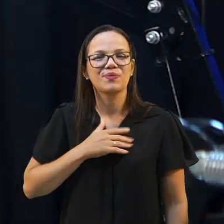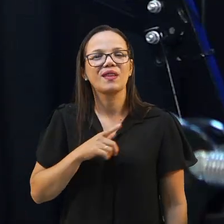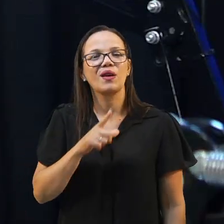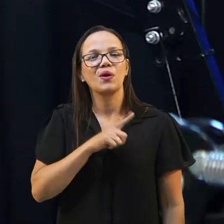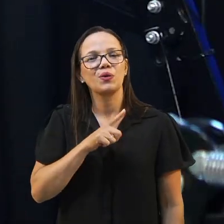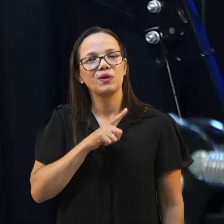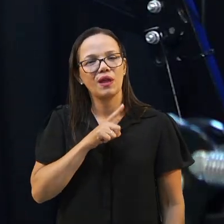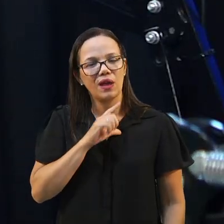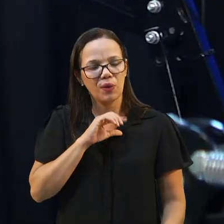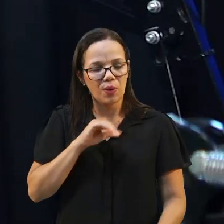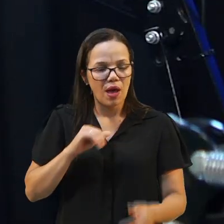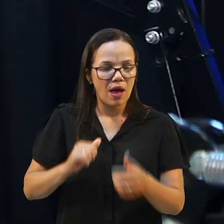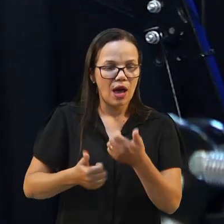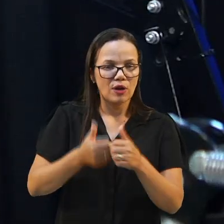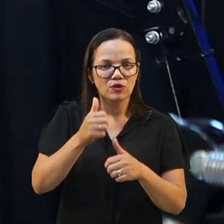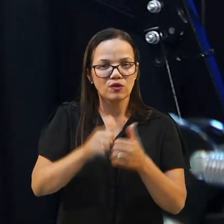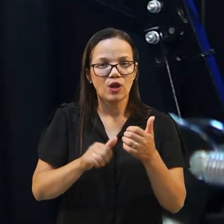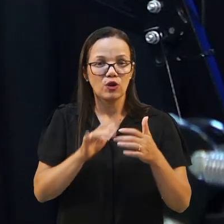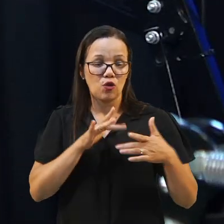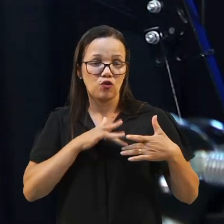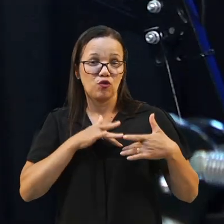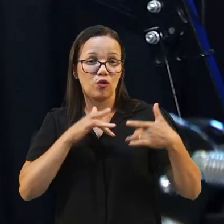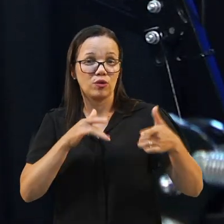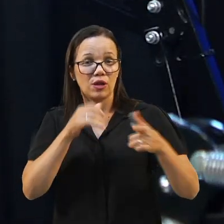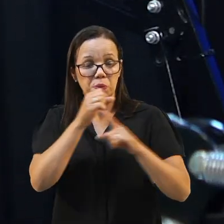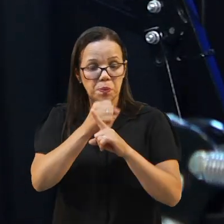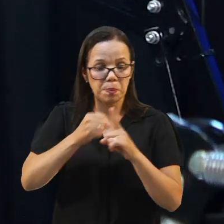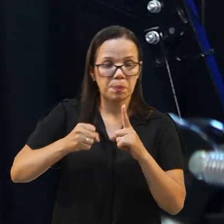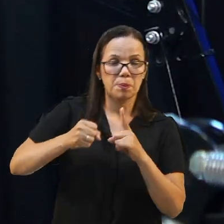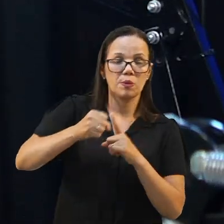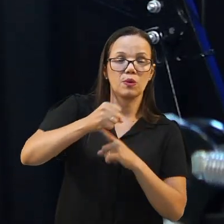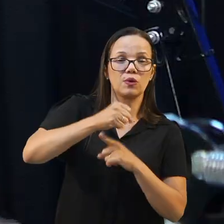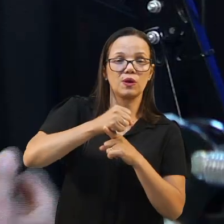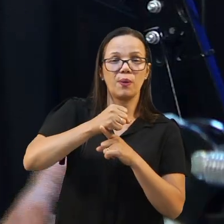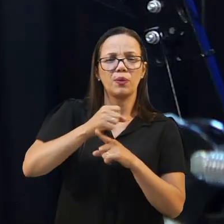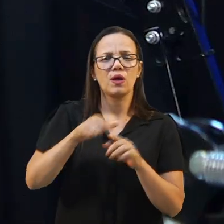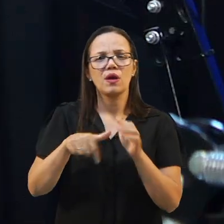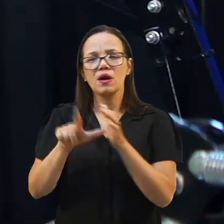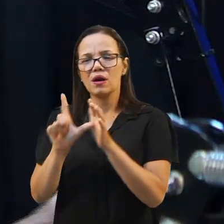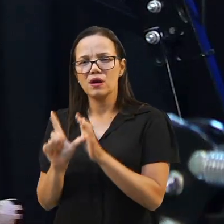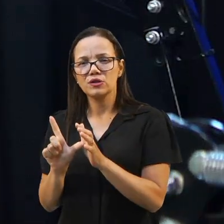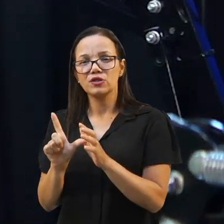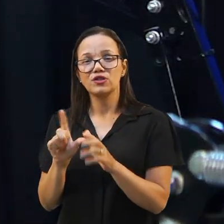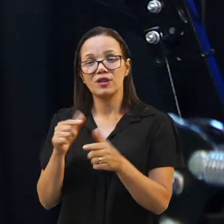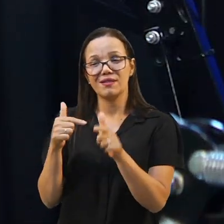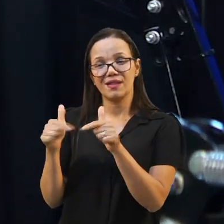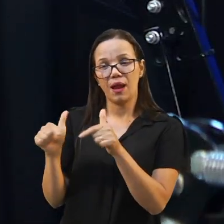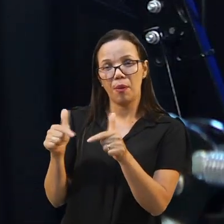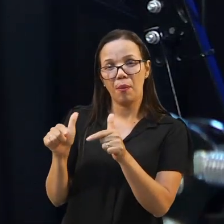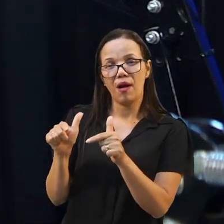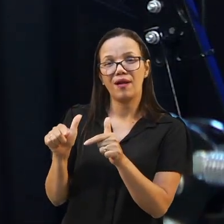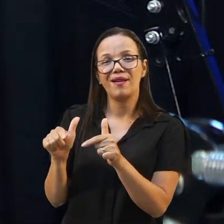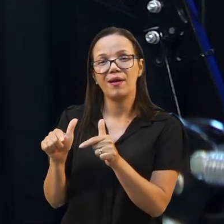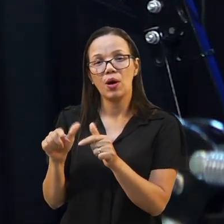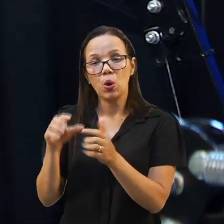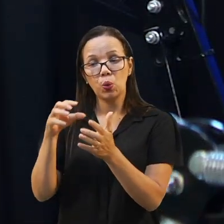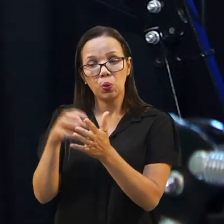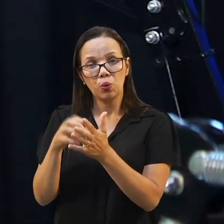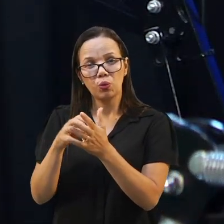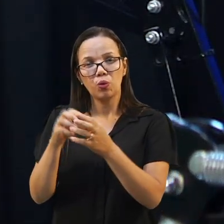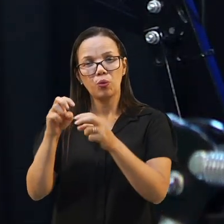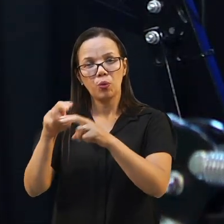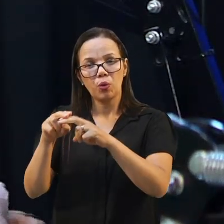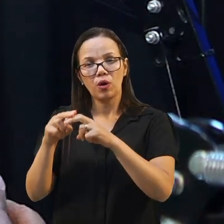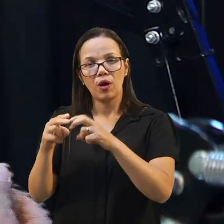de voluntário, né, a parte social. Eu, antes de ter atividades mais intensas no grupo,